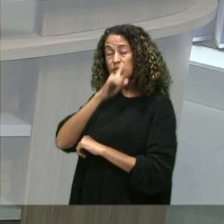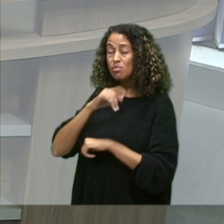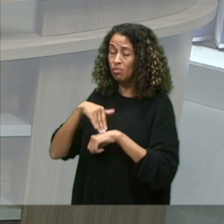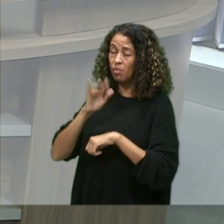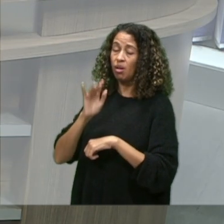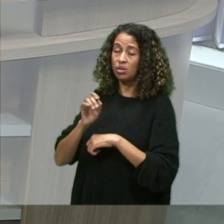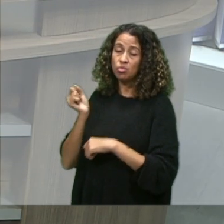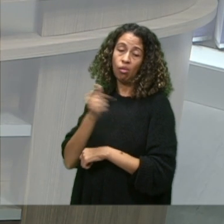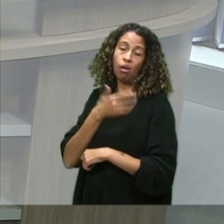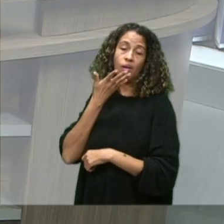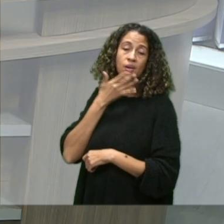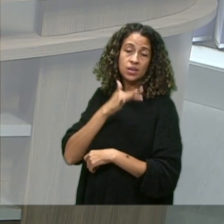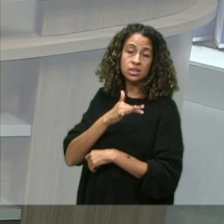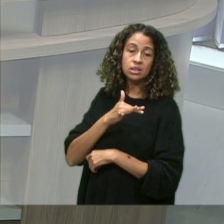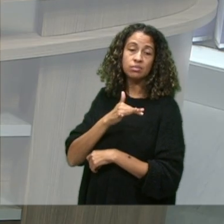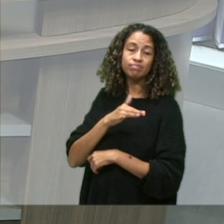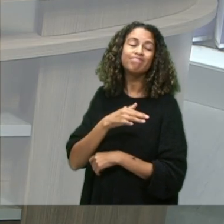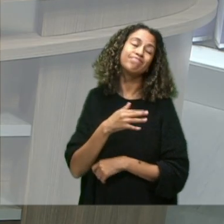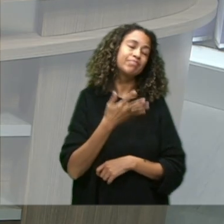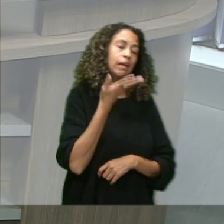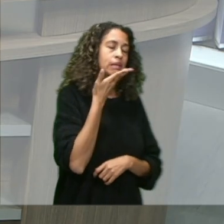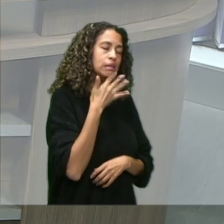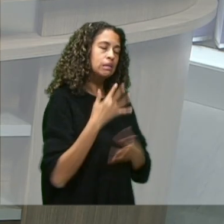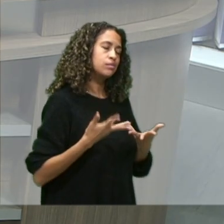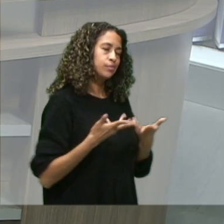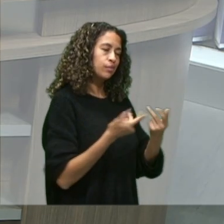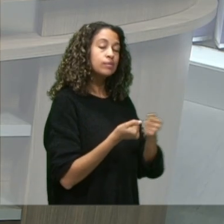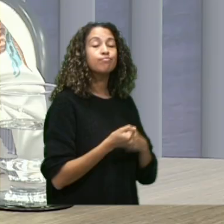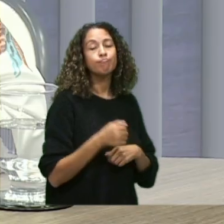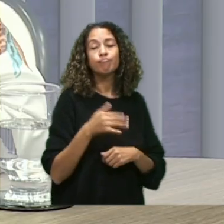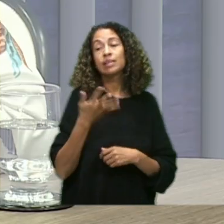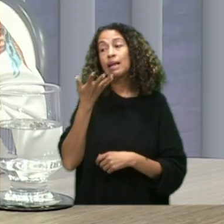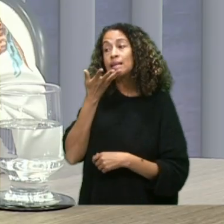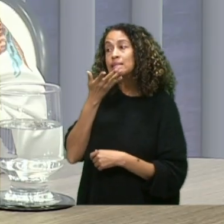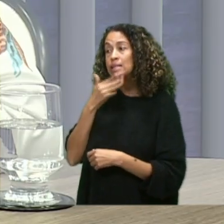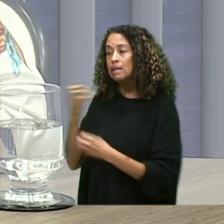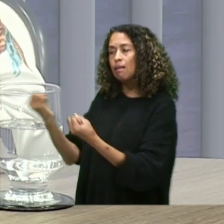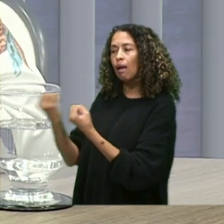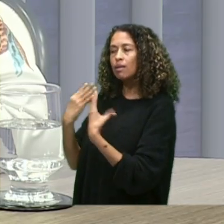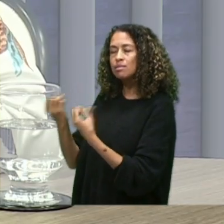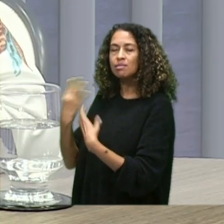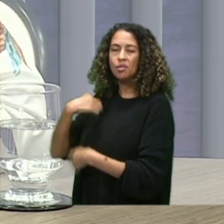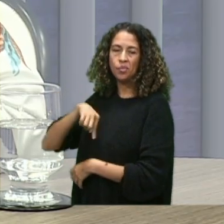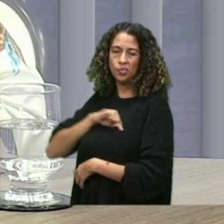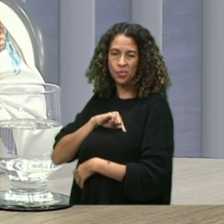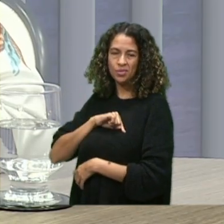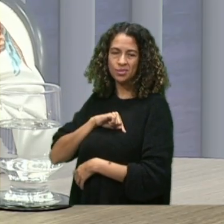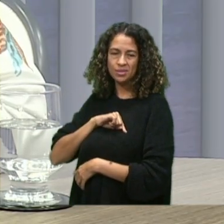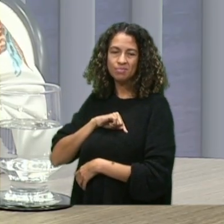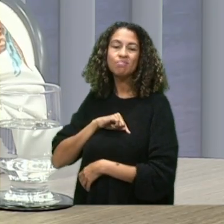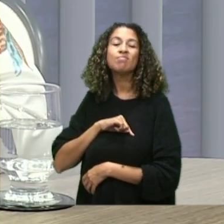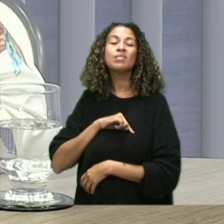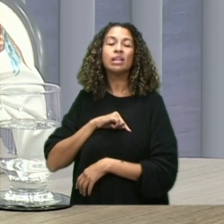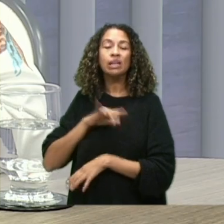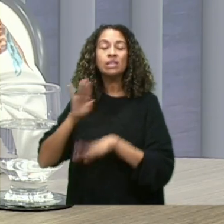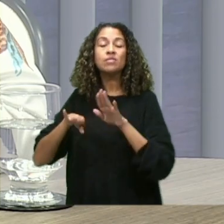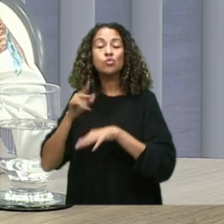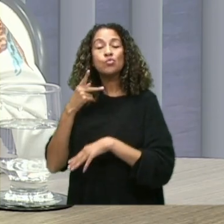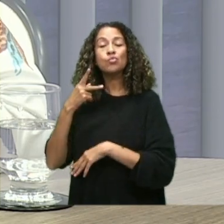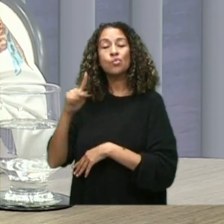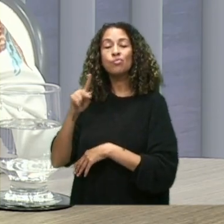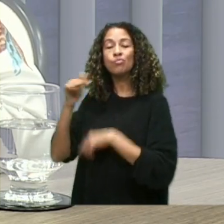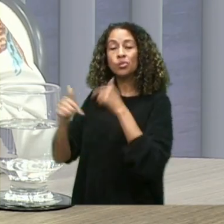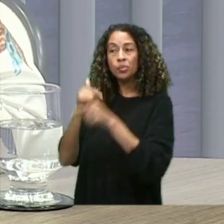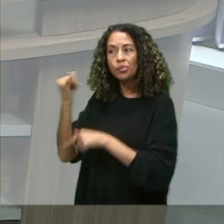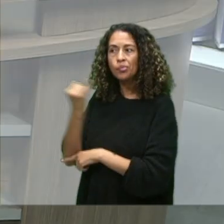De entenderem. Criança maravilhosa, né? Às vezes as crianças é que vão ensinar a eles. E às vezes o teu trabalho é tão importante porque